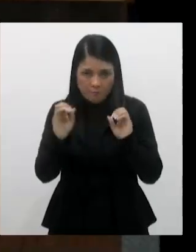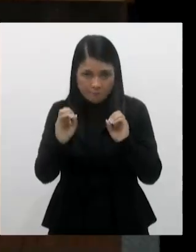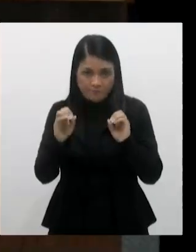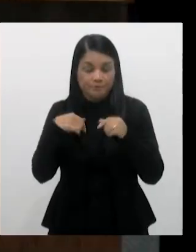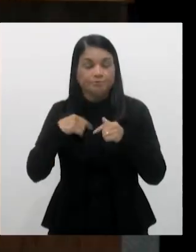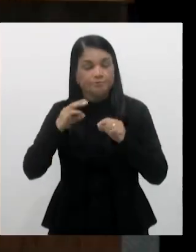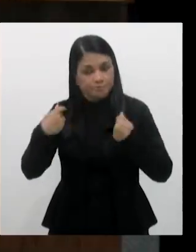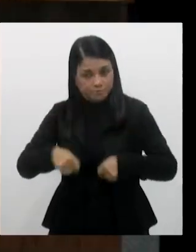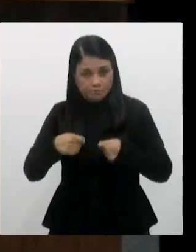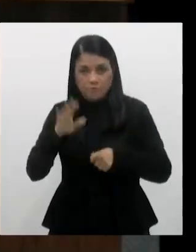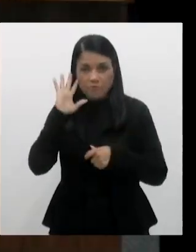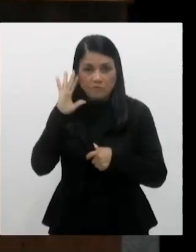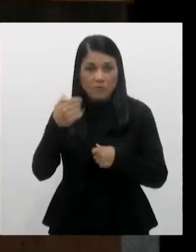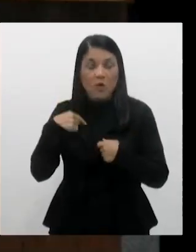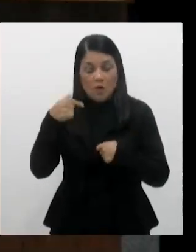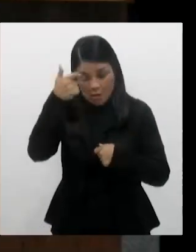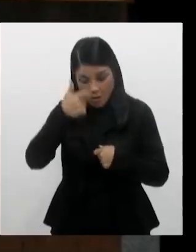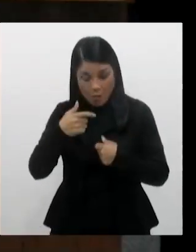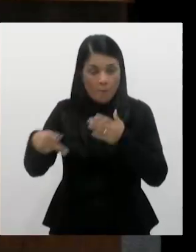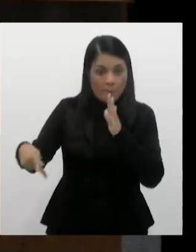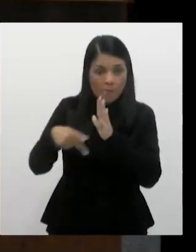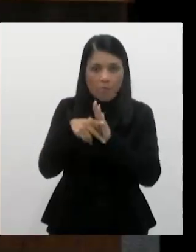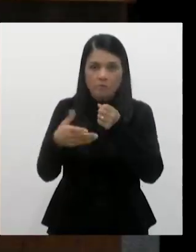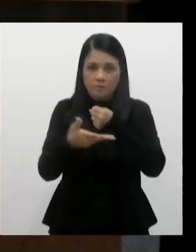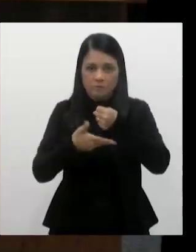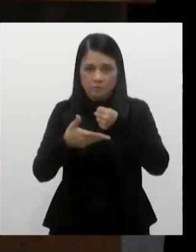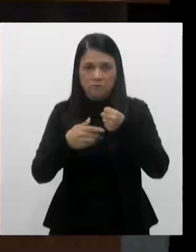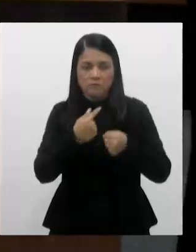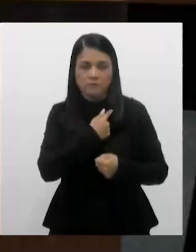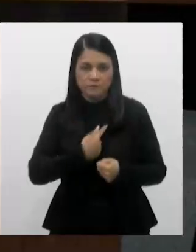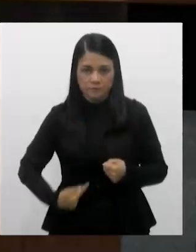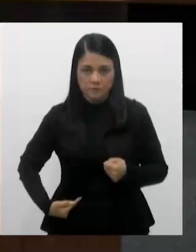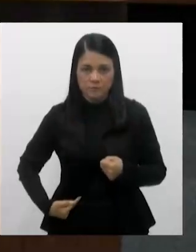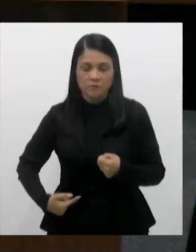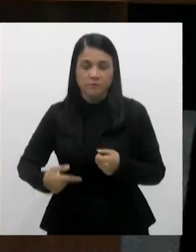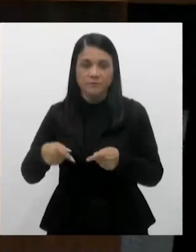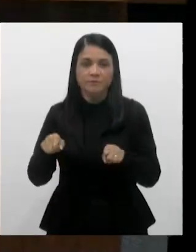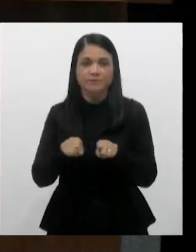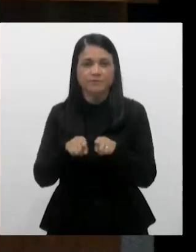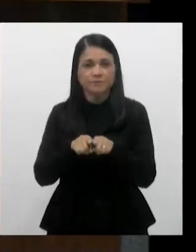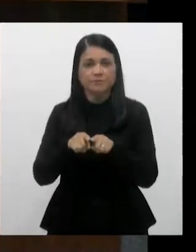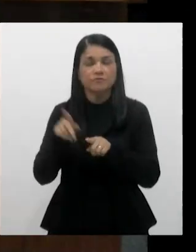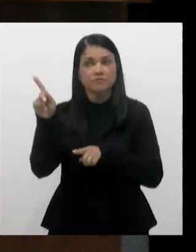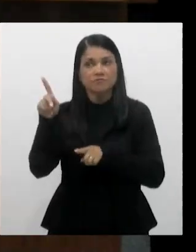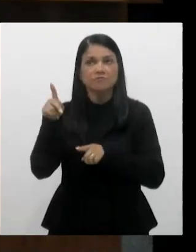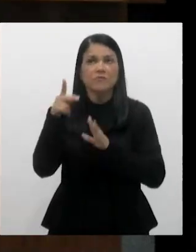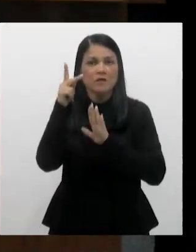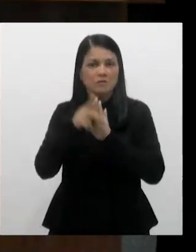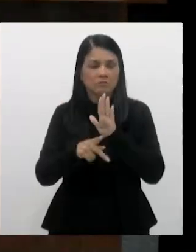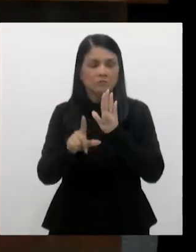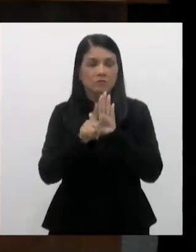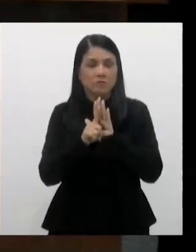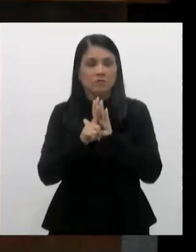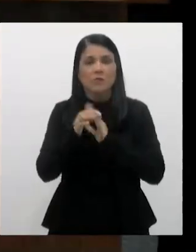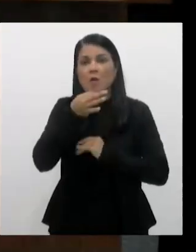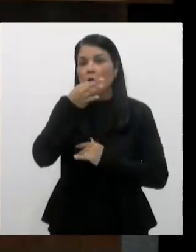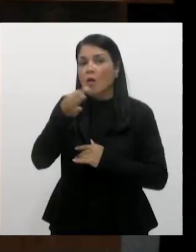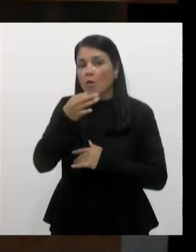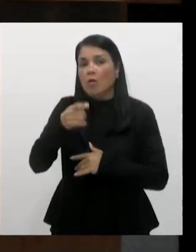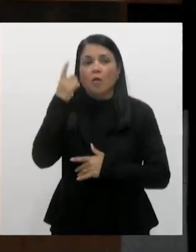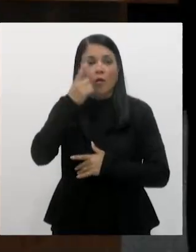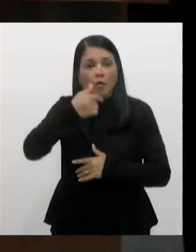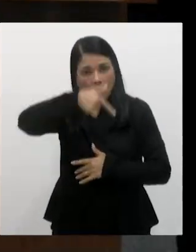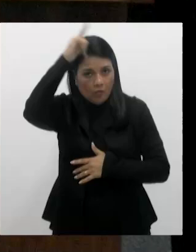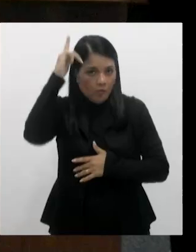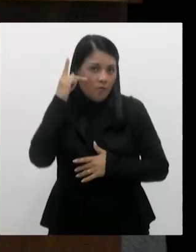base do governo, a gente costurou isso foi um projeto sugerido pelo deputado Luiz Paulo, aderido por toda